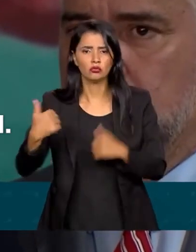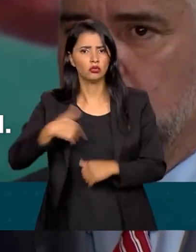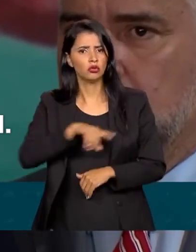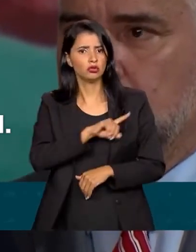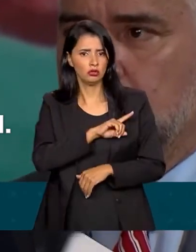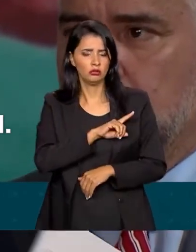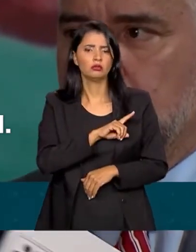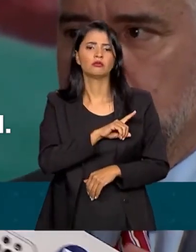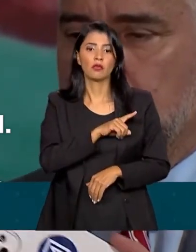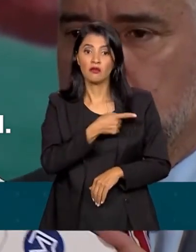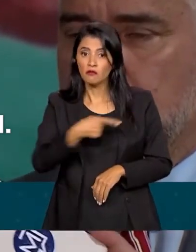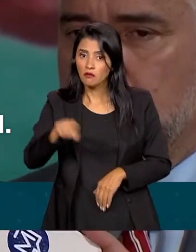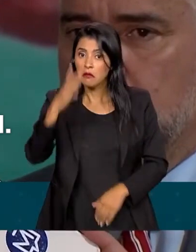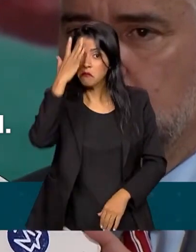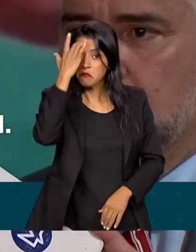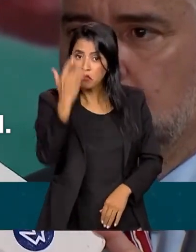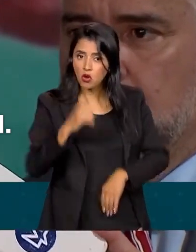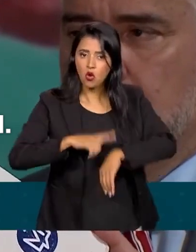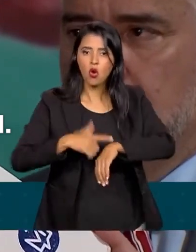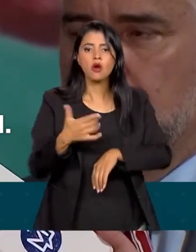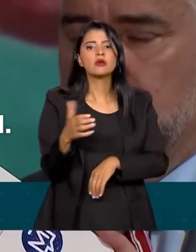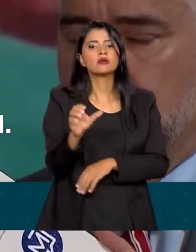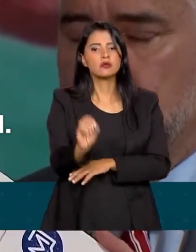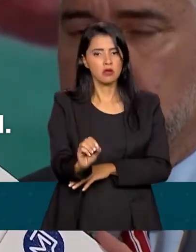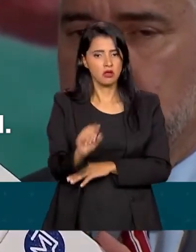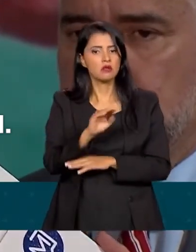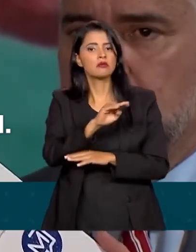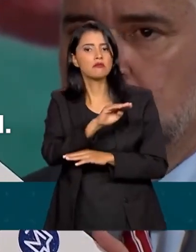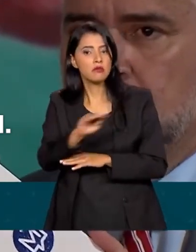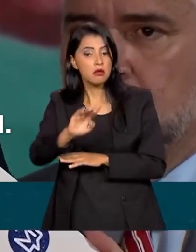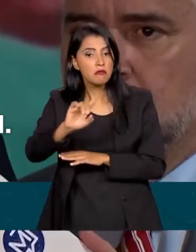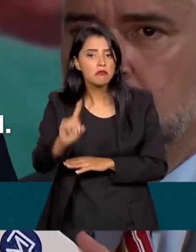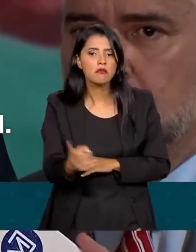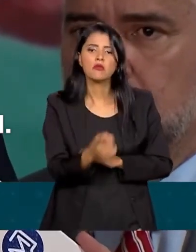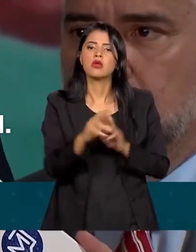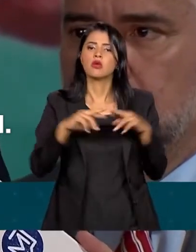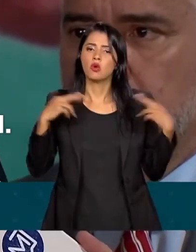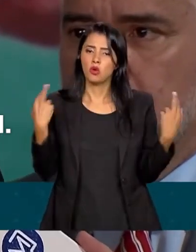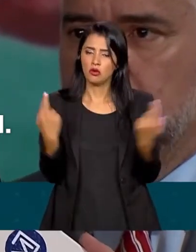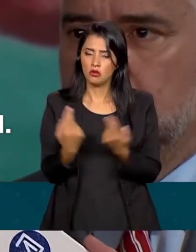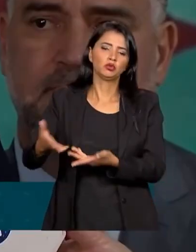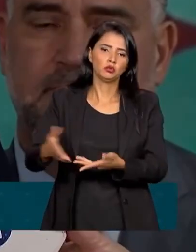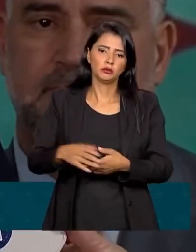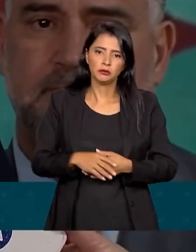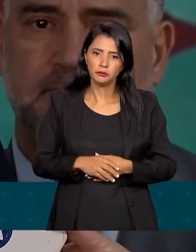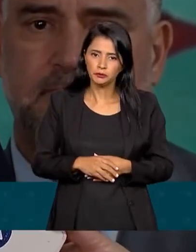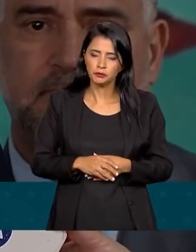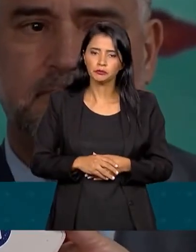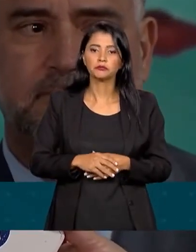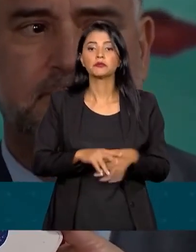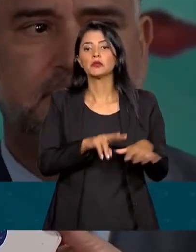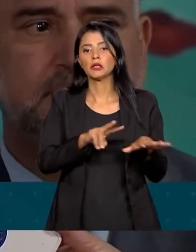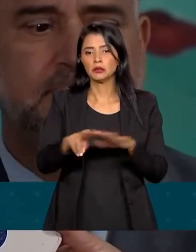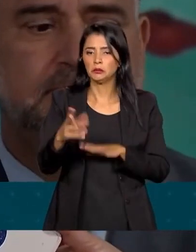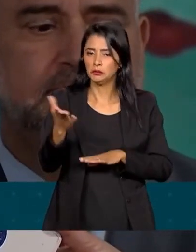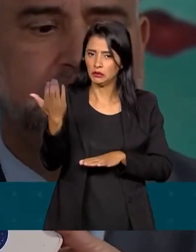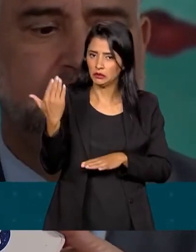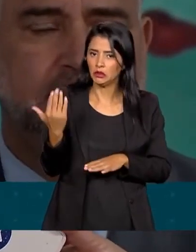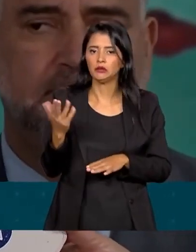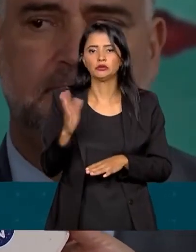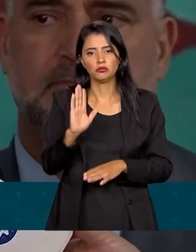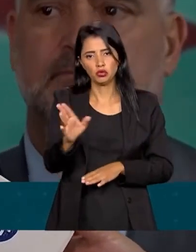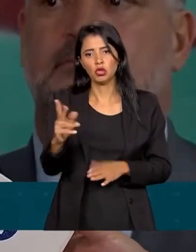vamos amanhã, às 10h30, fazer a primeira reunião do grupo interministerial. Na semana passada, como ocorreu